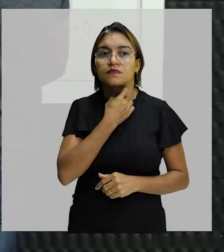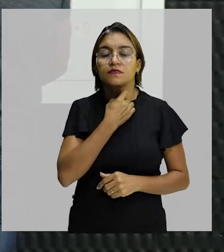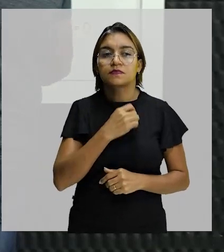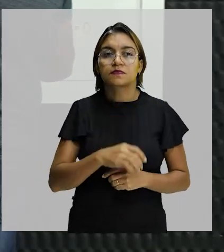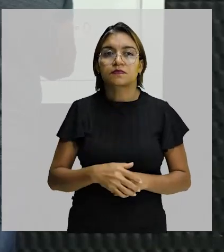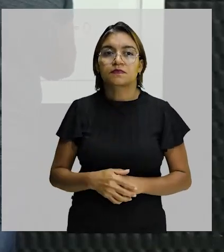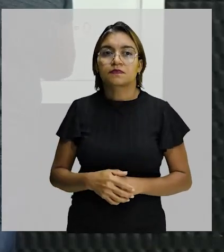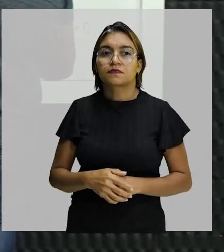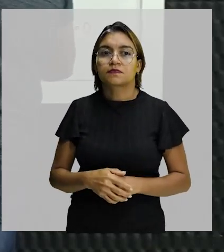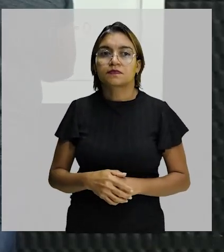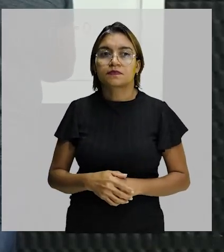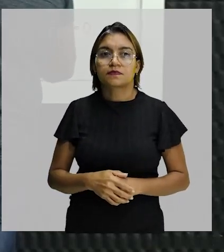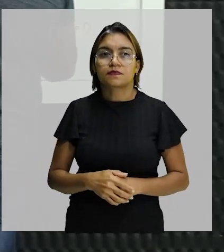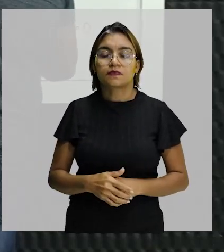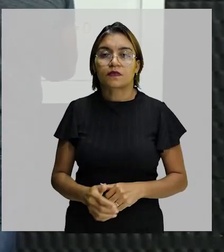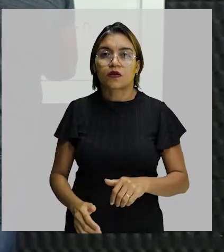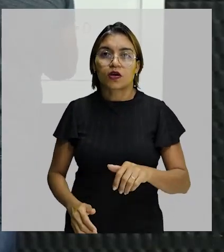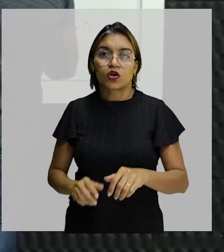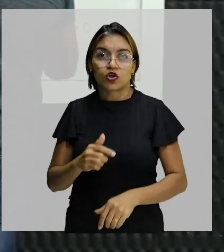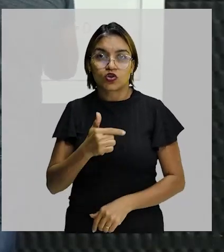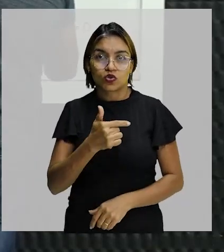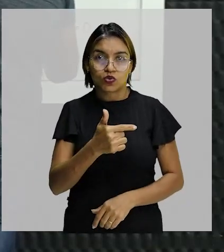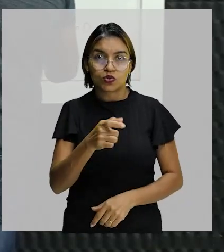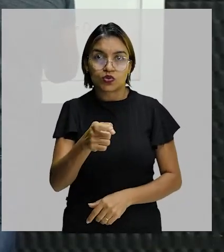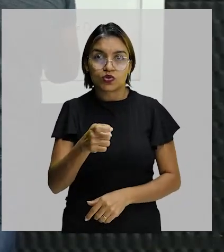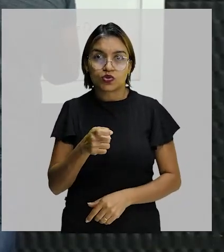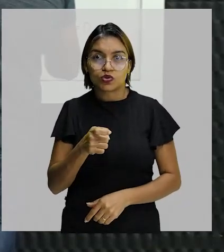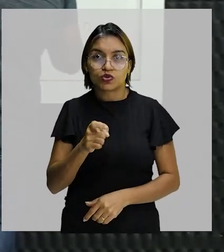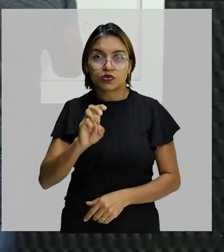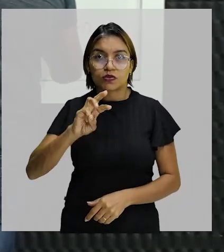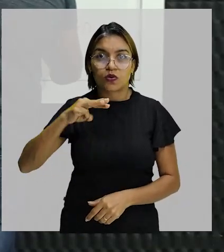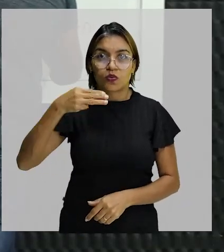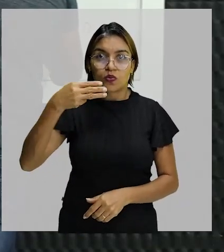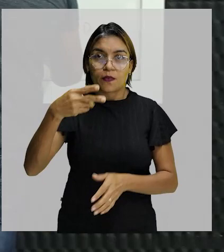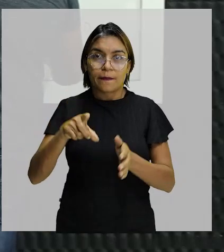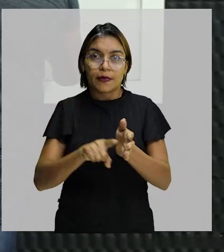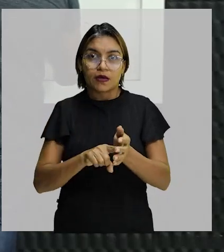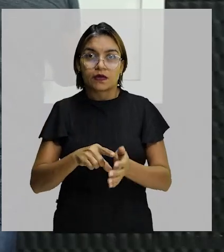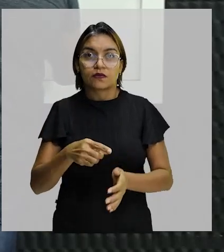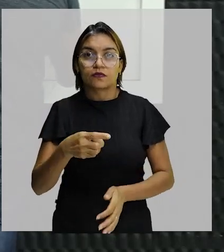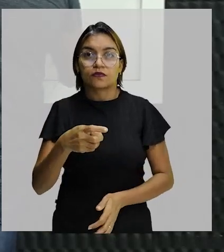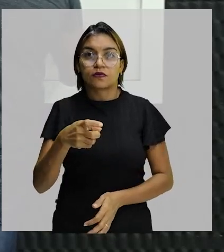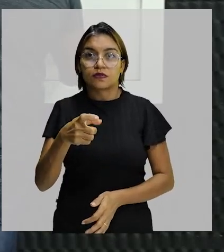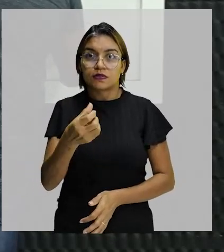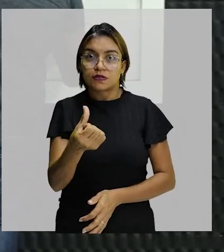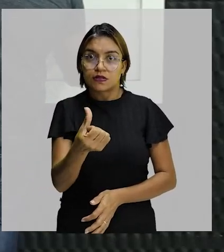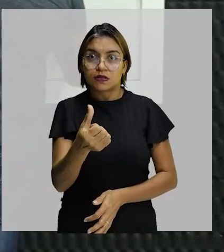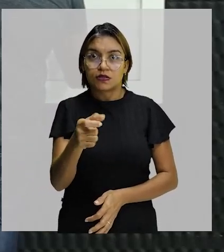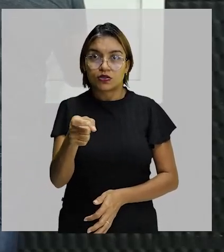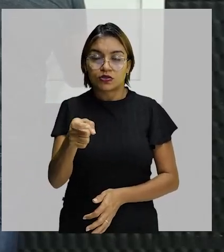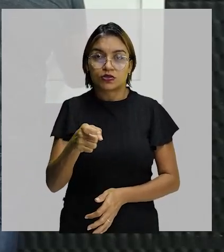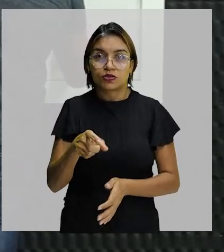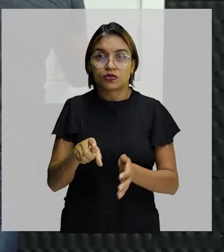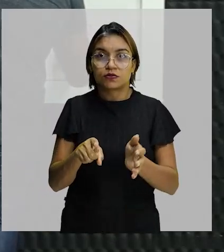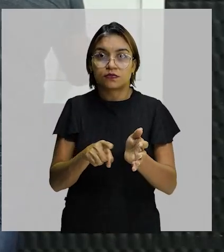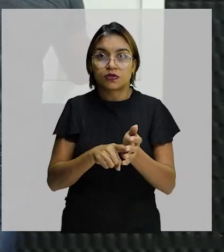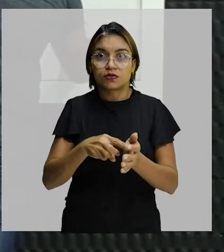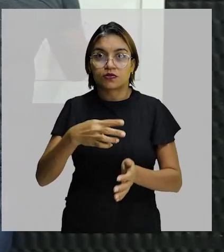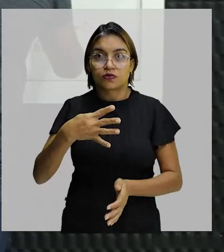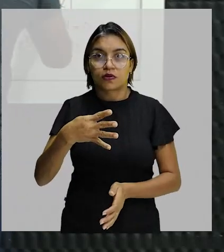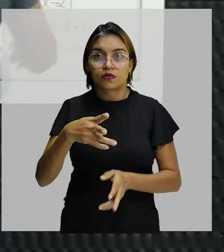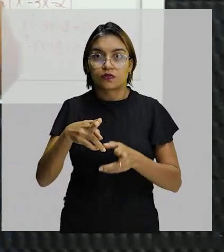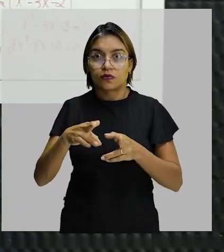vai ser 2x ao cubo menos 6x menos 4 igual a